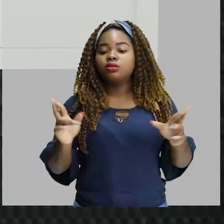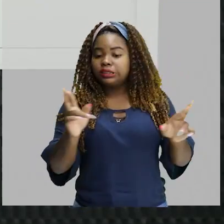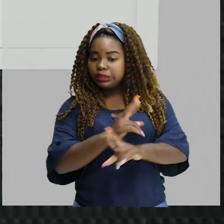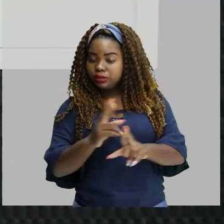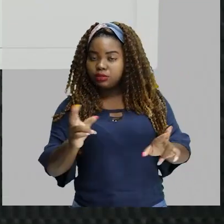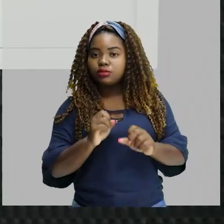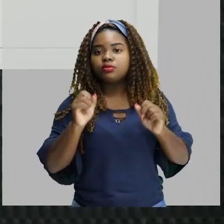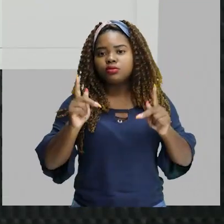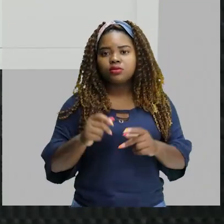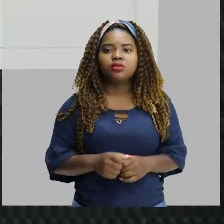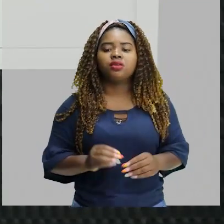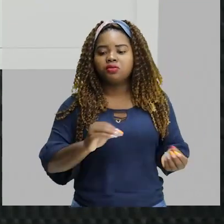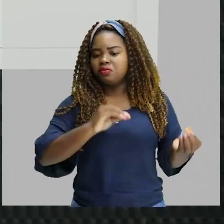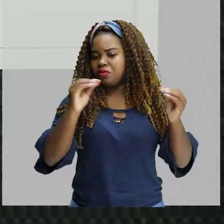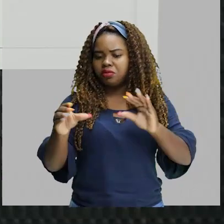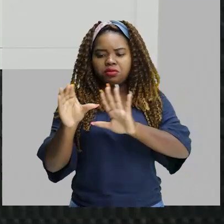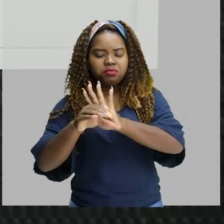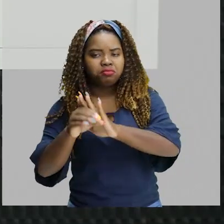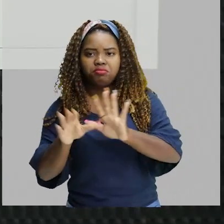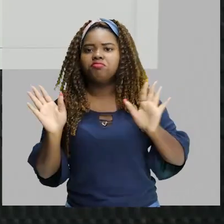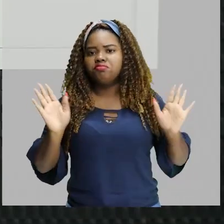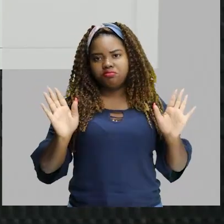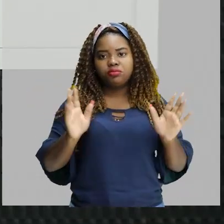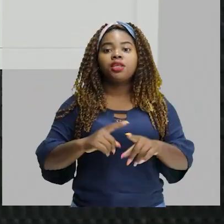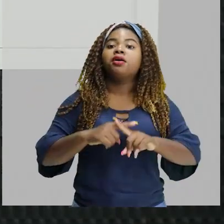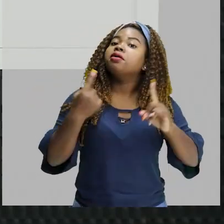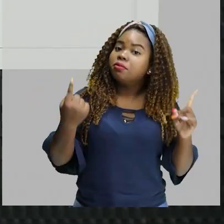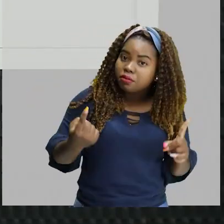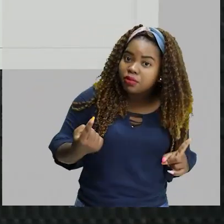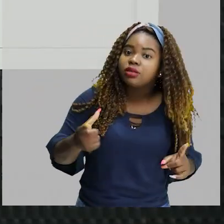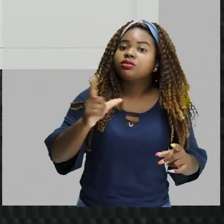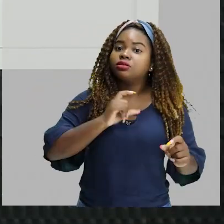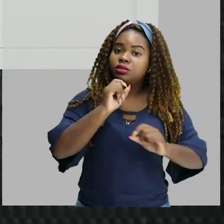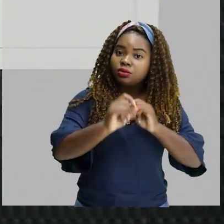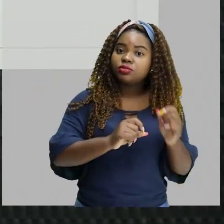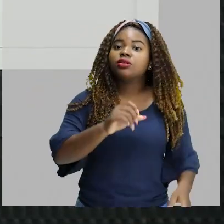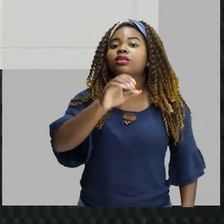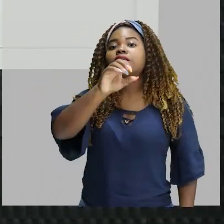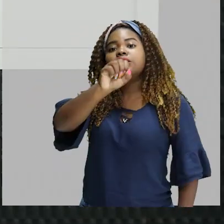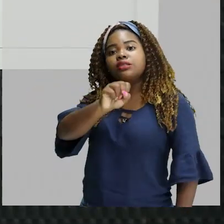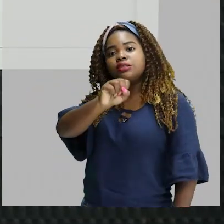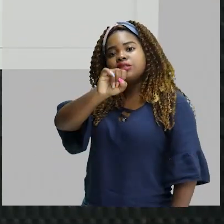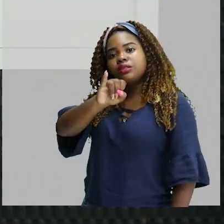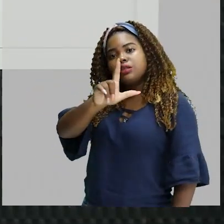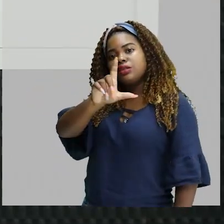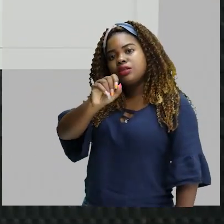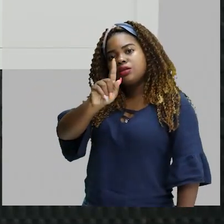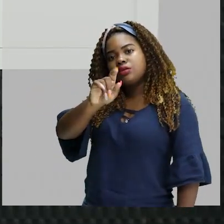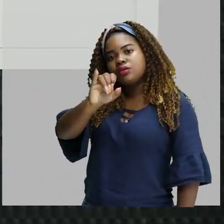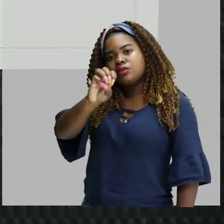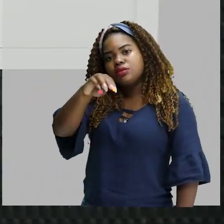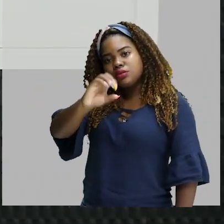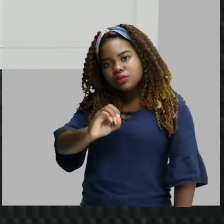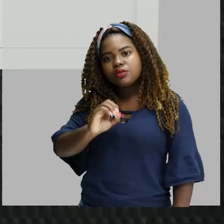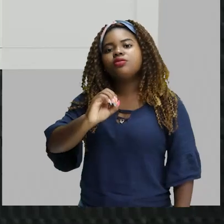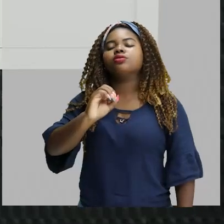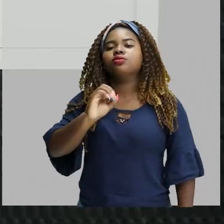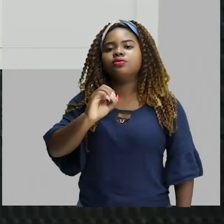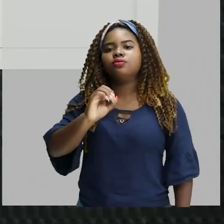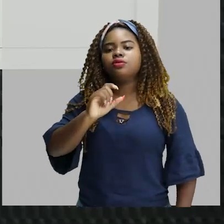mais dar conceitos sobre esses elementos, mas ele vai tratar do silogismo, por exemplo. Este silogismo é justamente